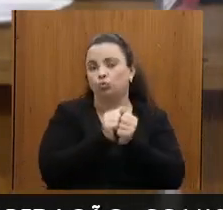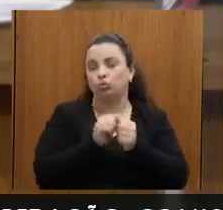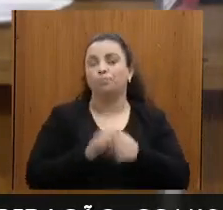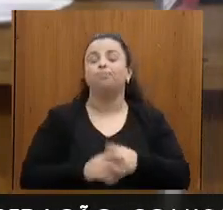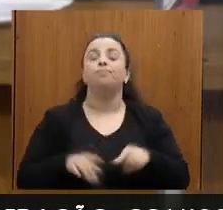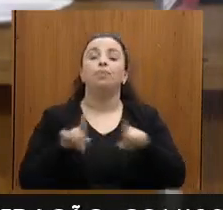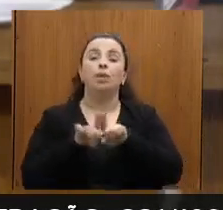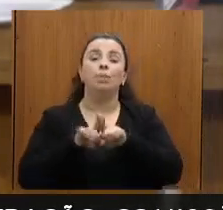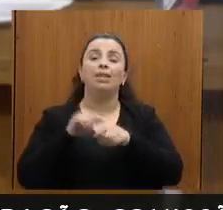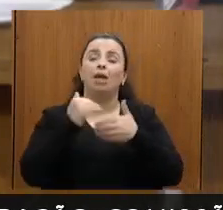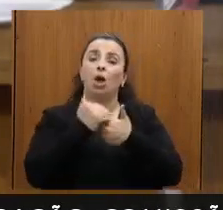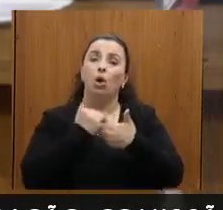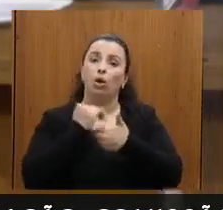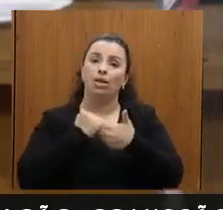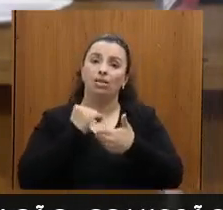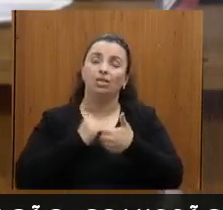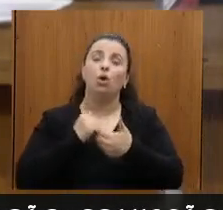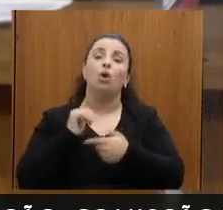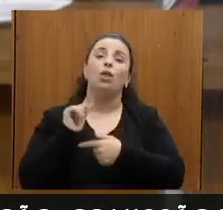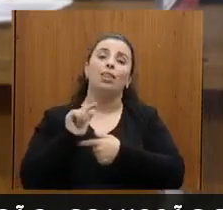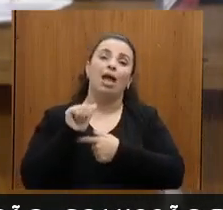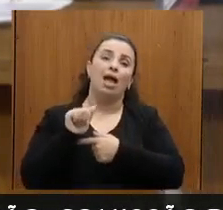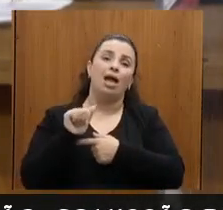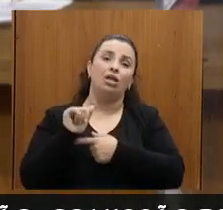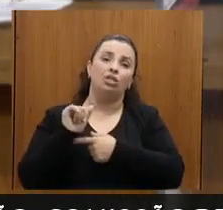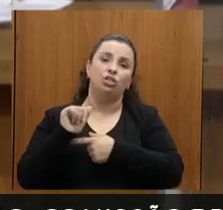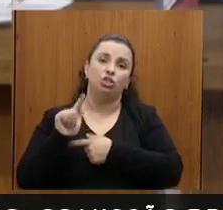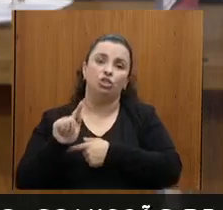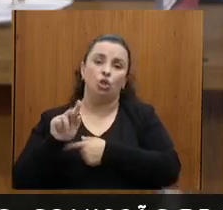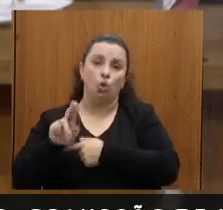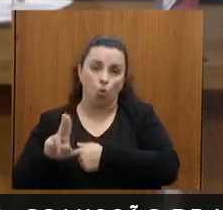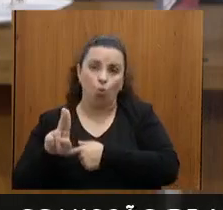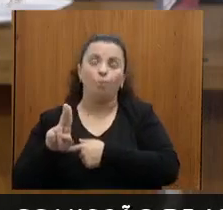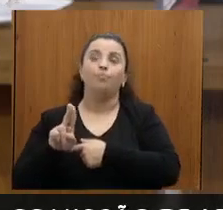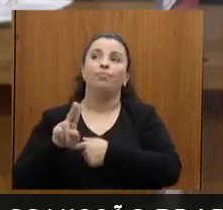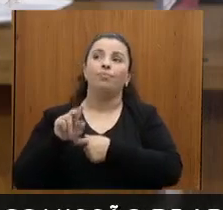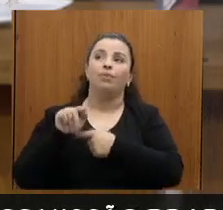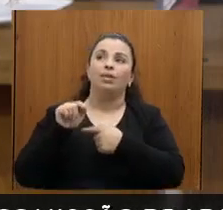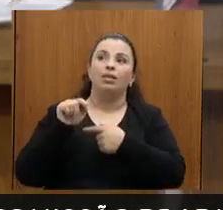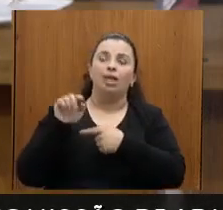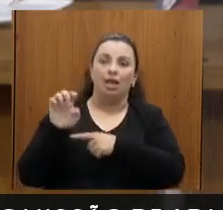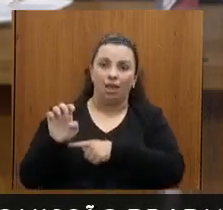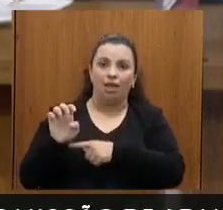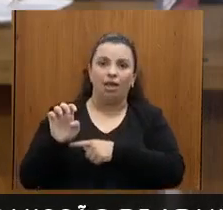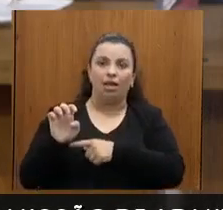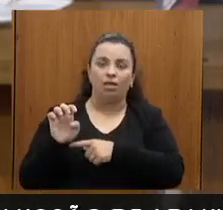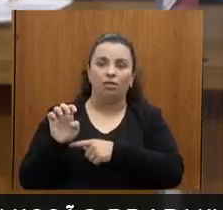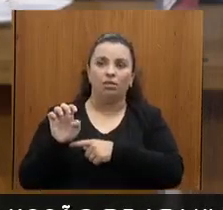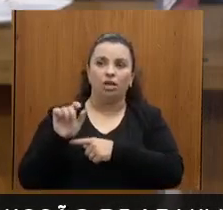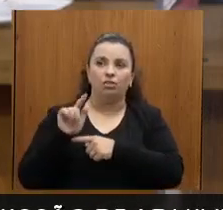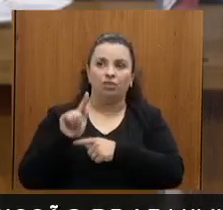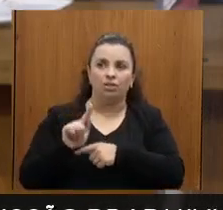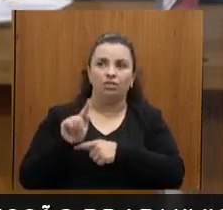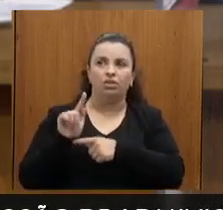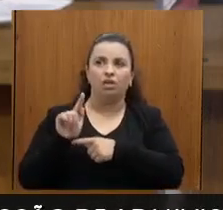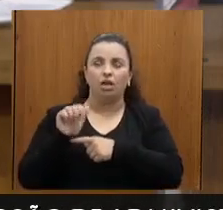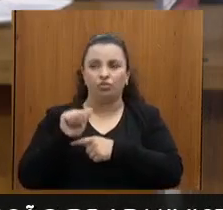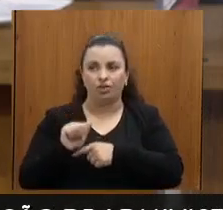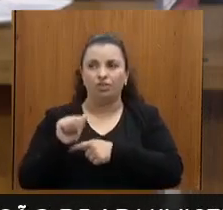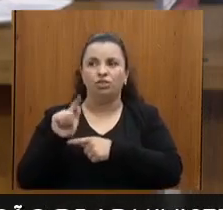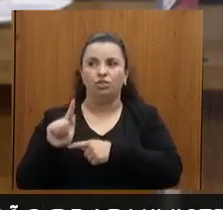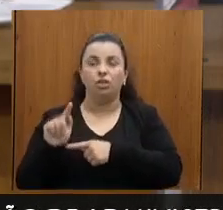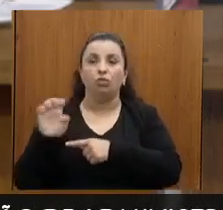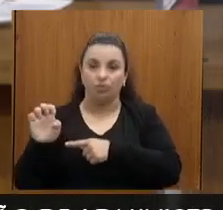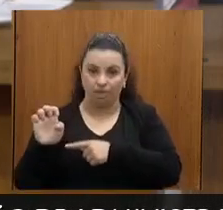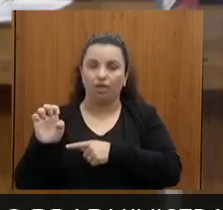jurídica por parte da Advocacia Geral do Estado de que nós não podemos fazer o pagamento administrativo de quem tem ação judicial contra o